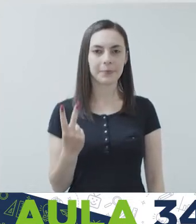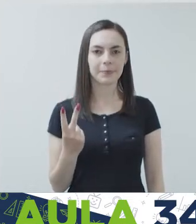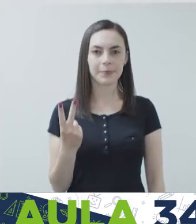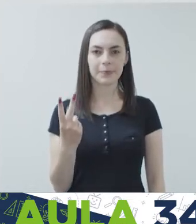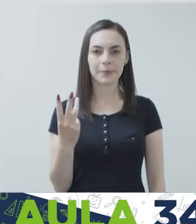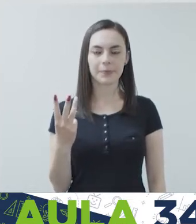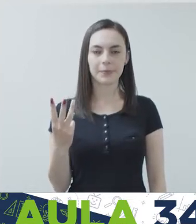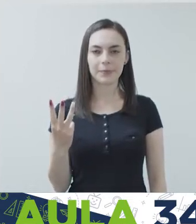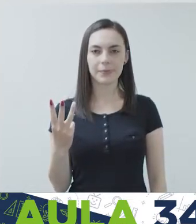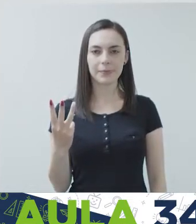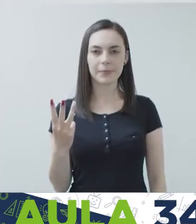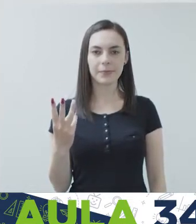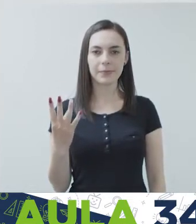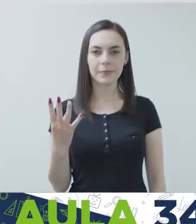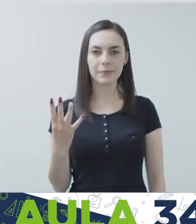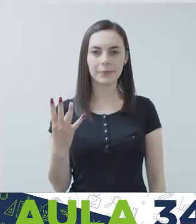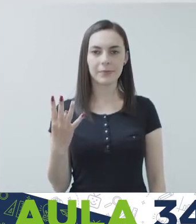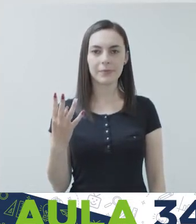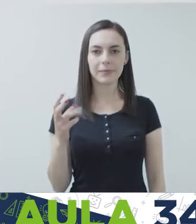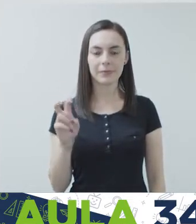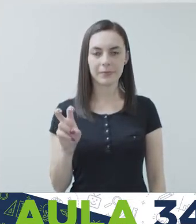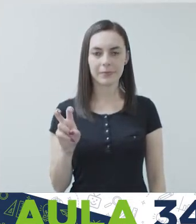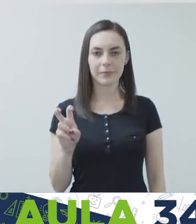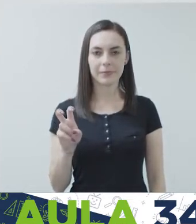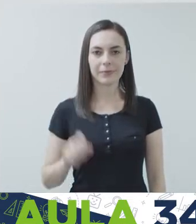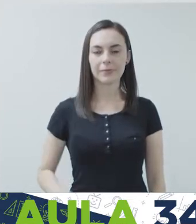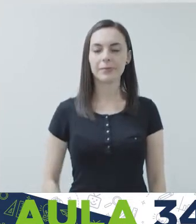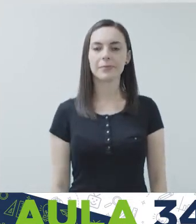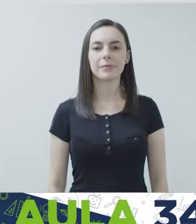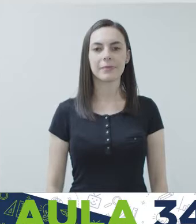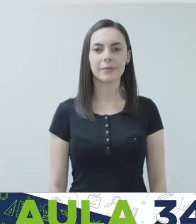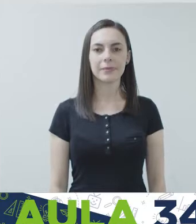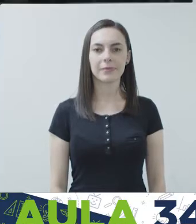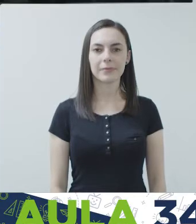2, 3, 4, 5.